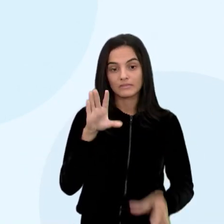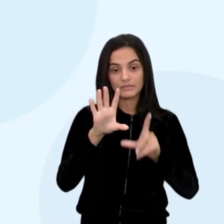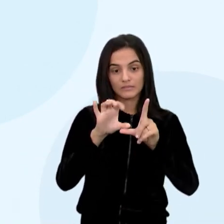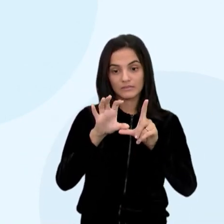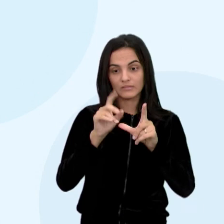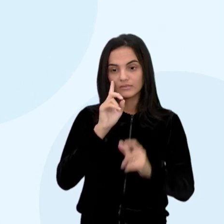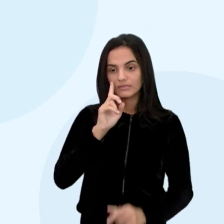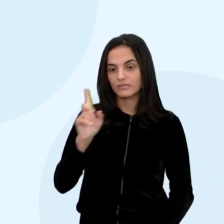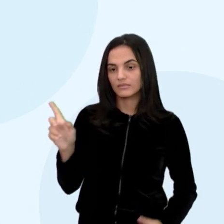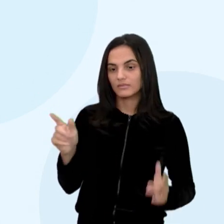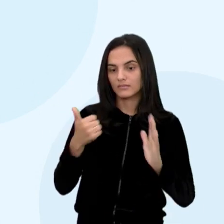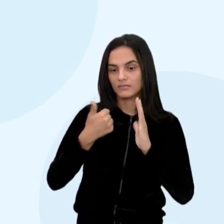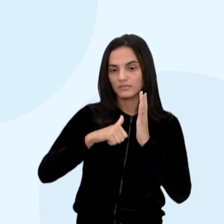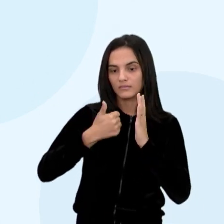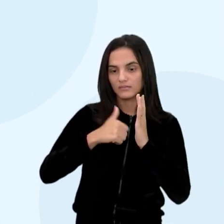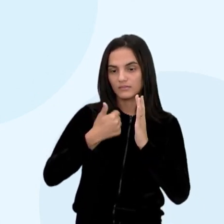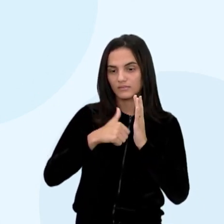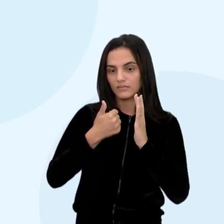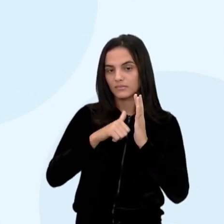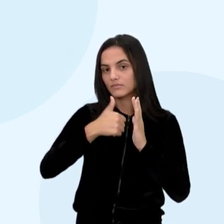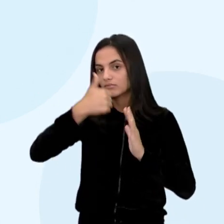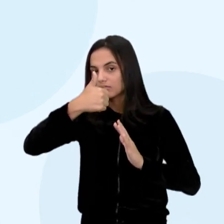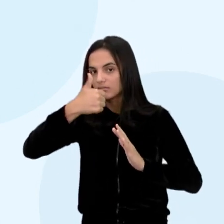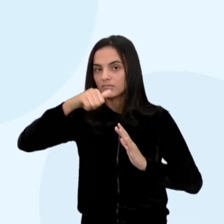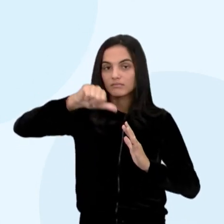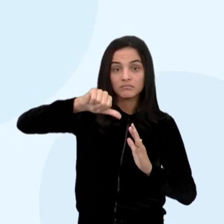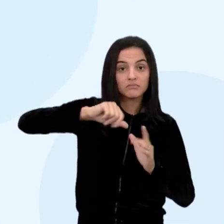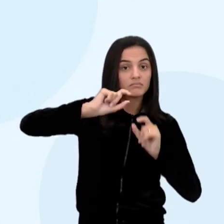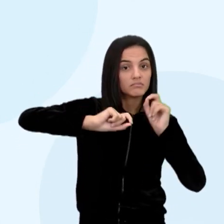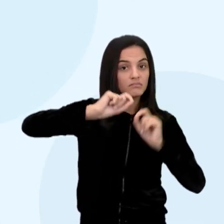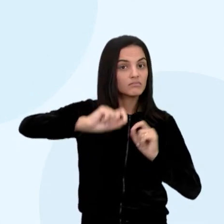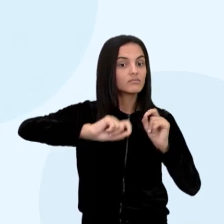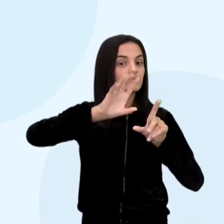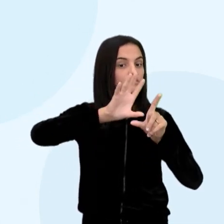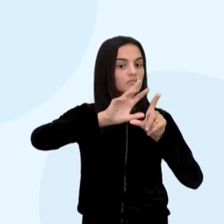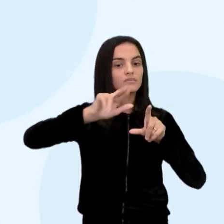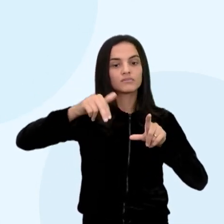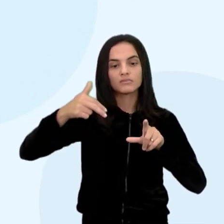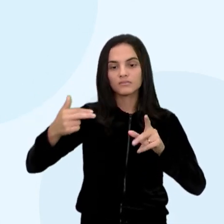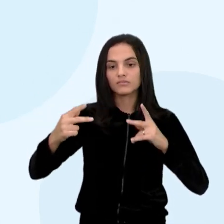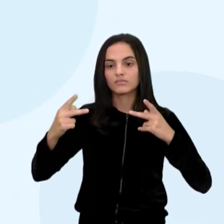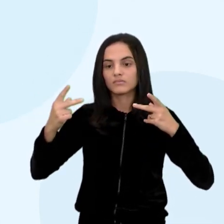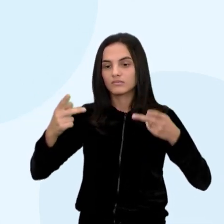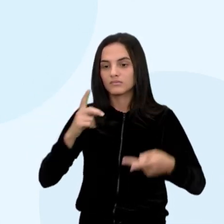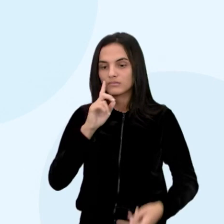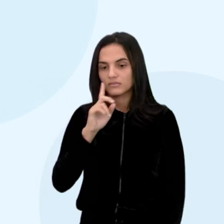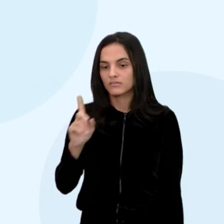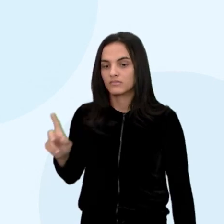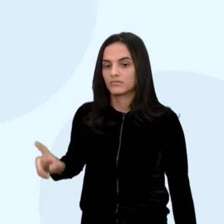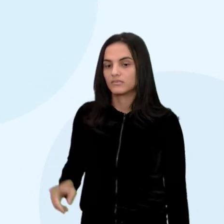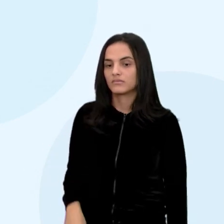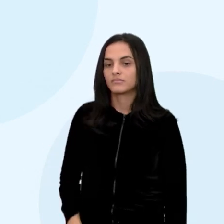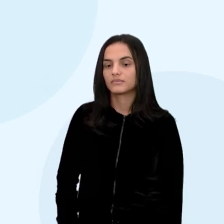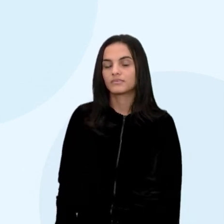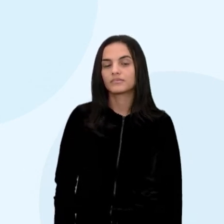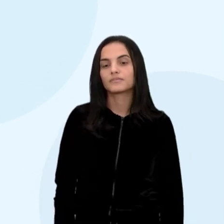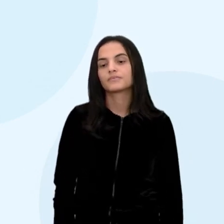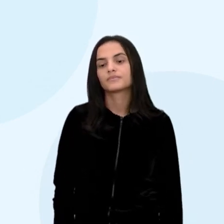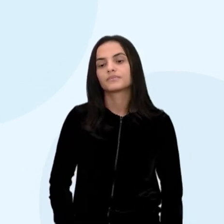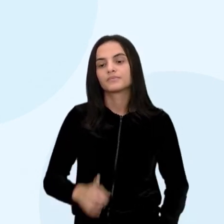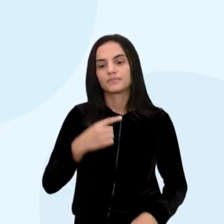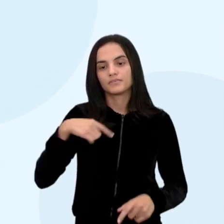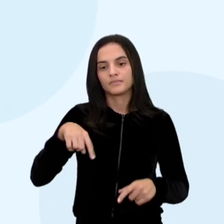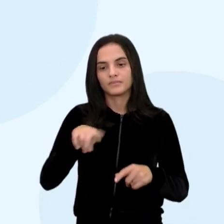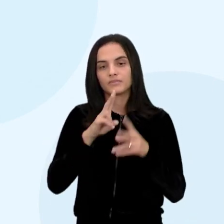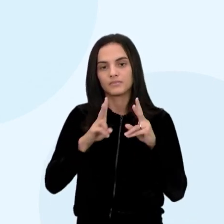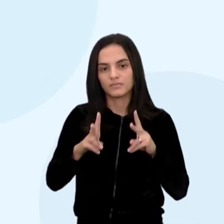de avaliar as nossas aulas aí através do QR Code ou do link, né, que é sempre apresentado aí para vocês. E aí nós estaremos aí